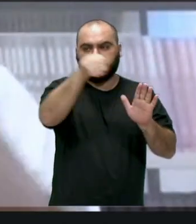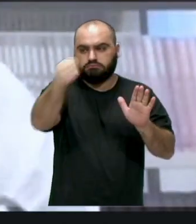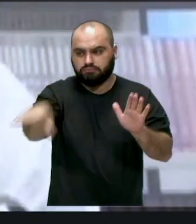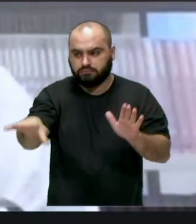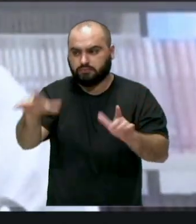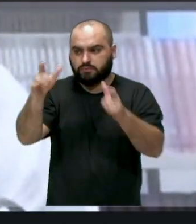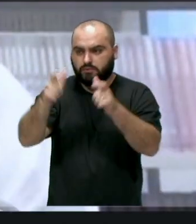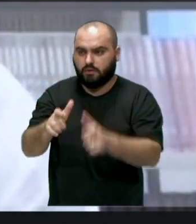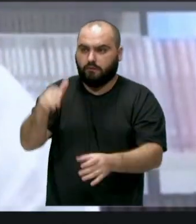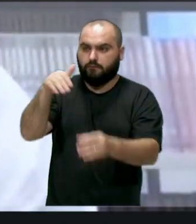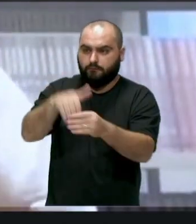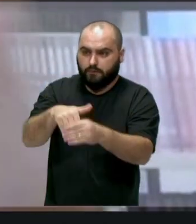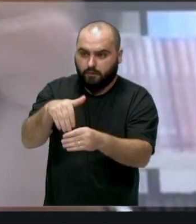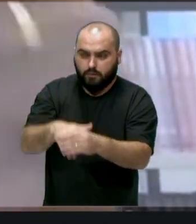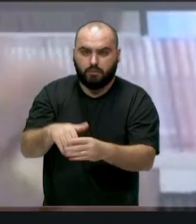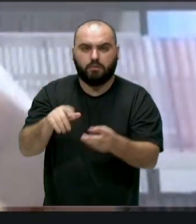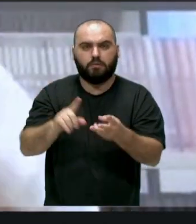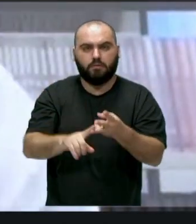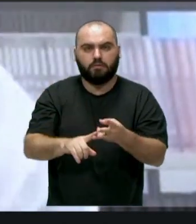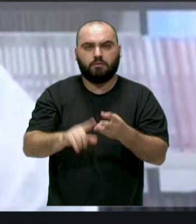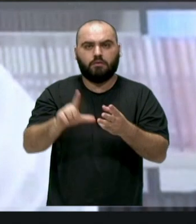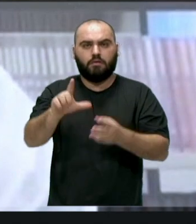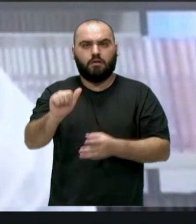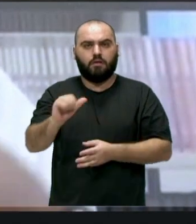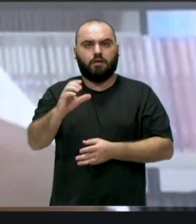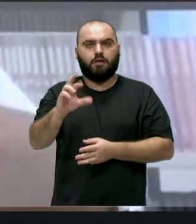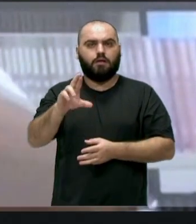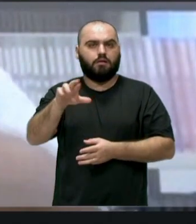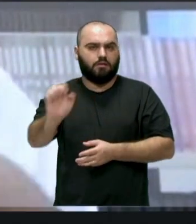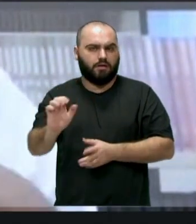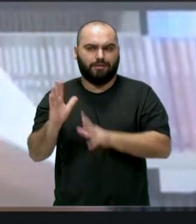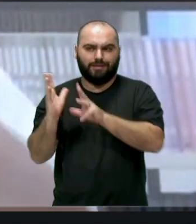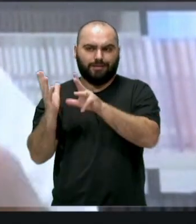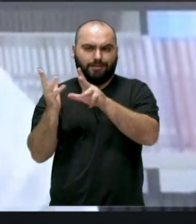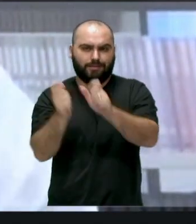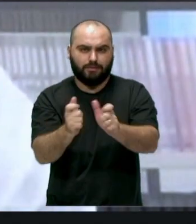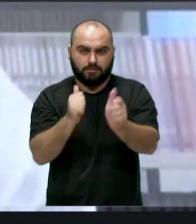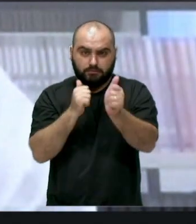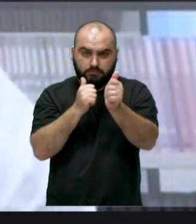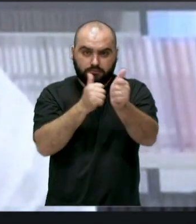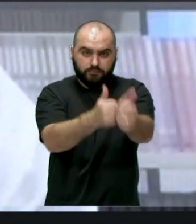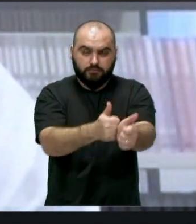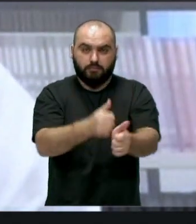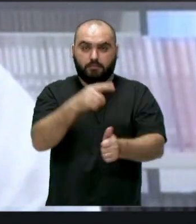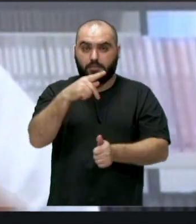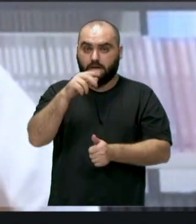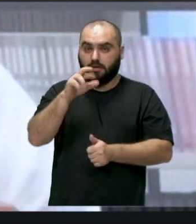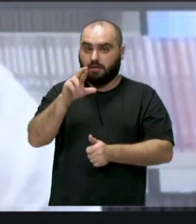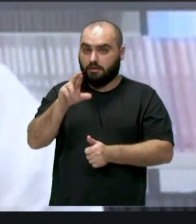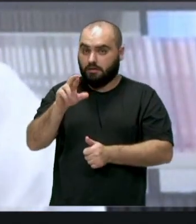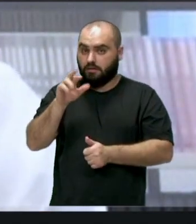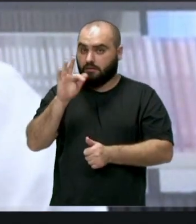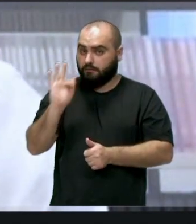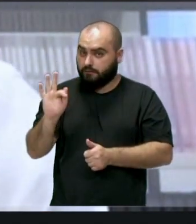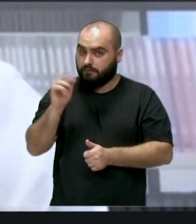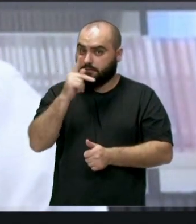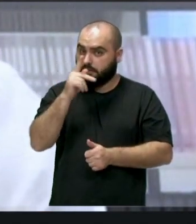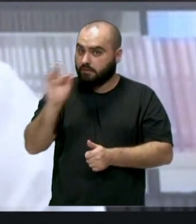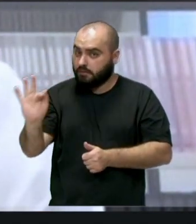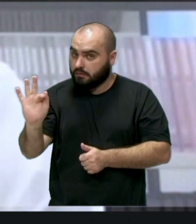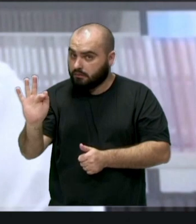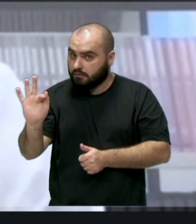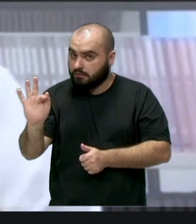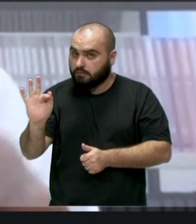eleição, o lacramento das urnas, tudo isso é acompanhado pela Polícia Federal, e